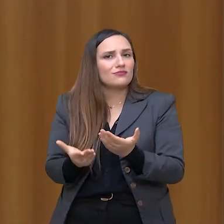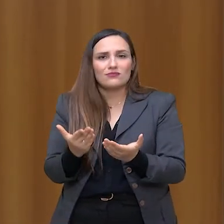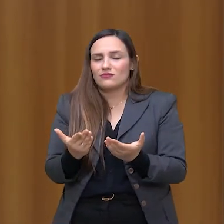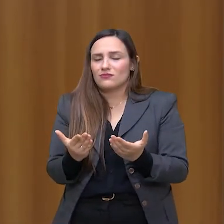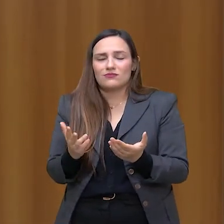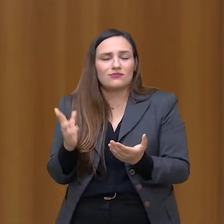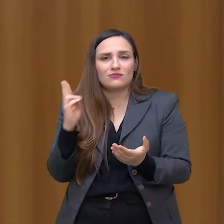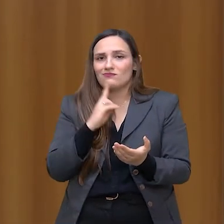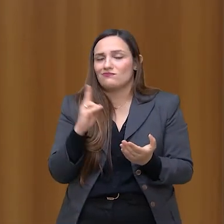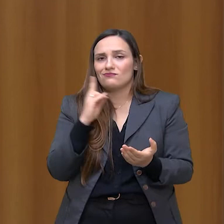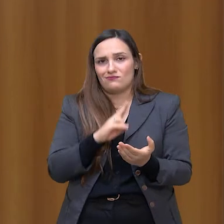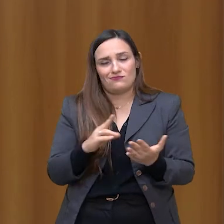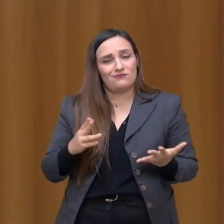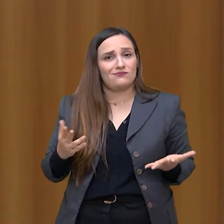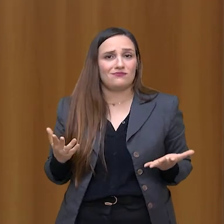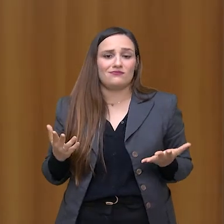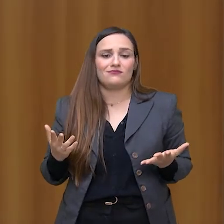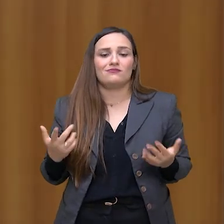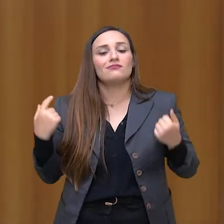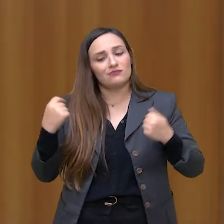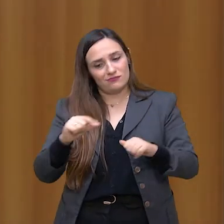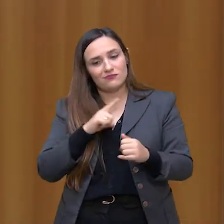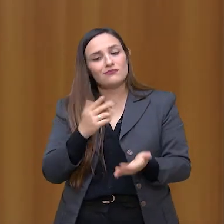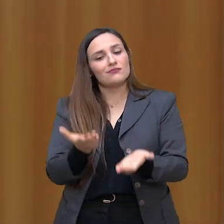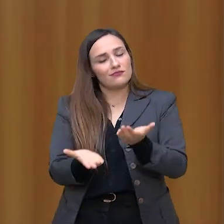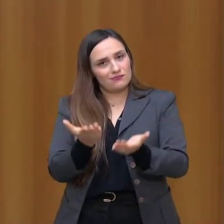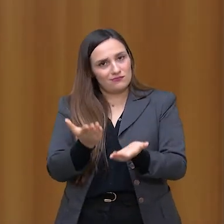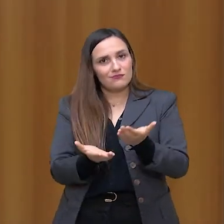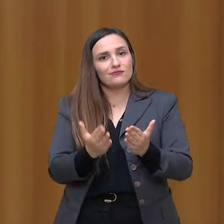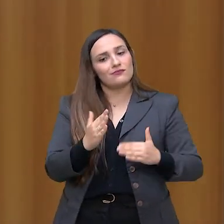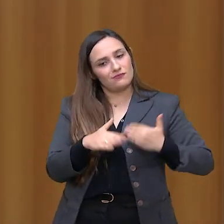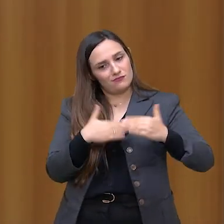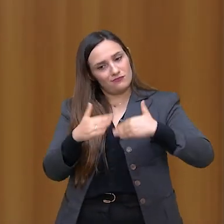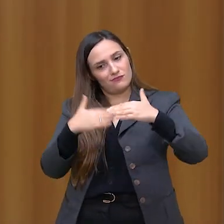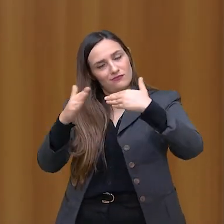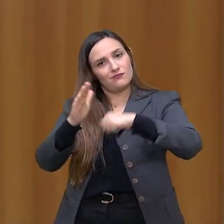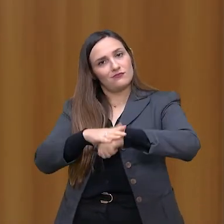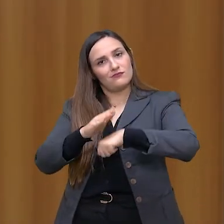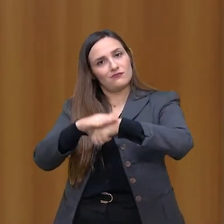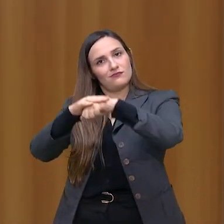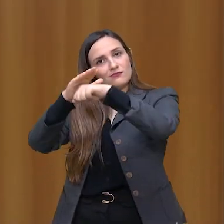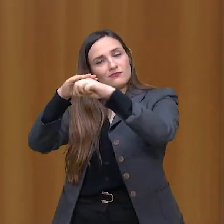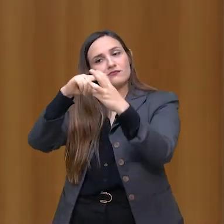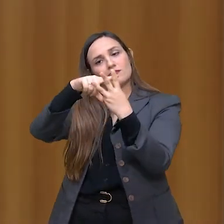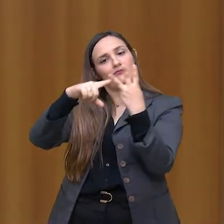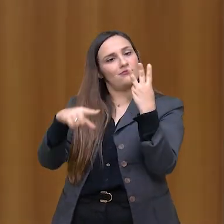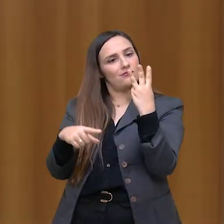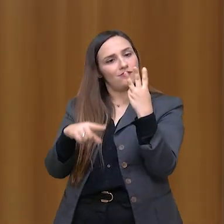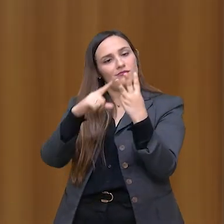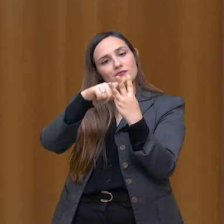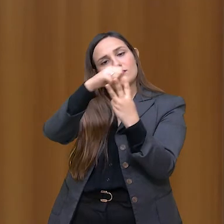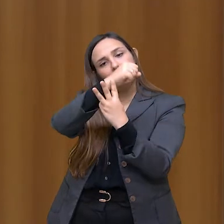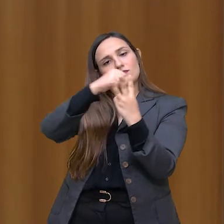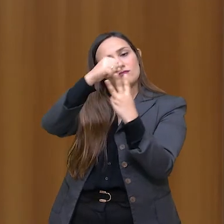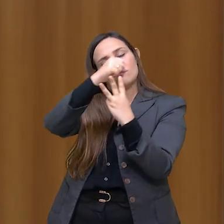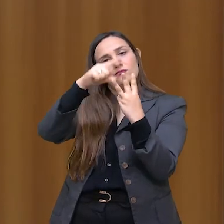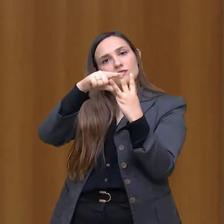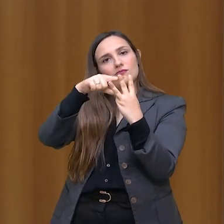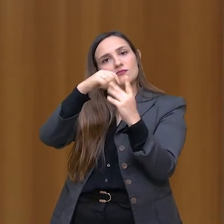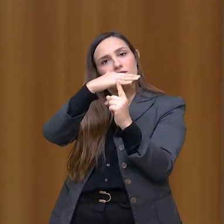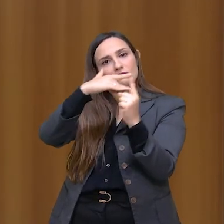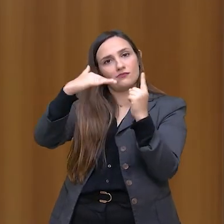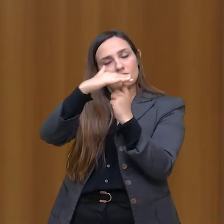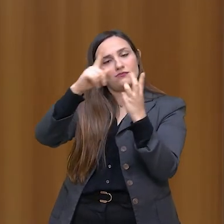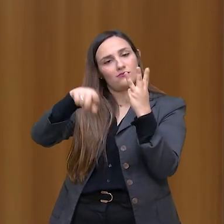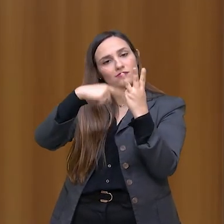o desenvolvimento sustentável, e que, na verdade, a gente tem que equilibrar cada mais os três pilares, né, social, ambiental e econômico,